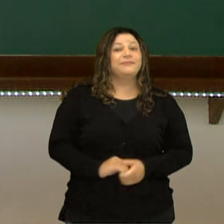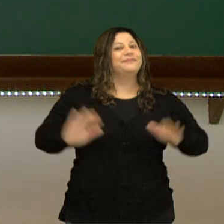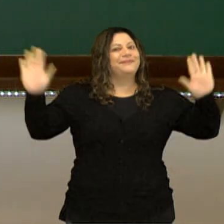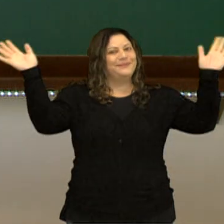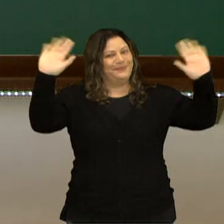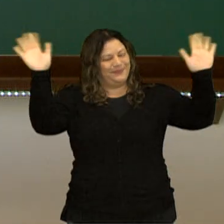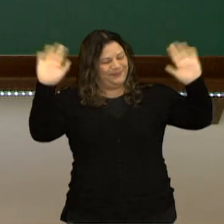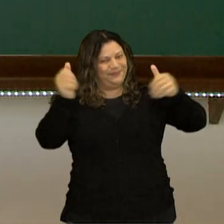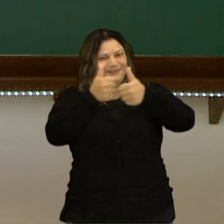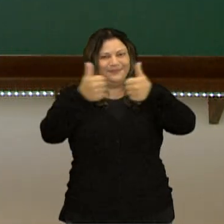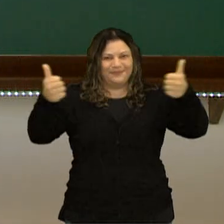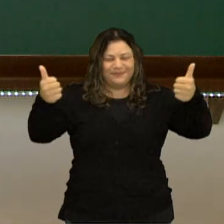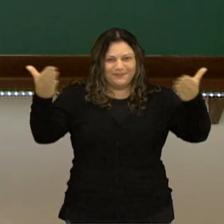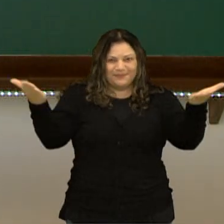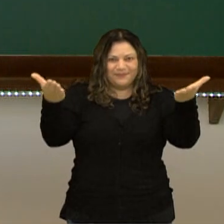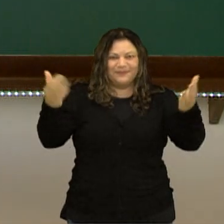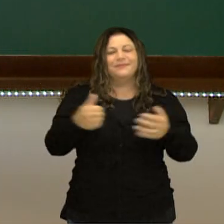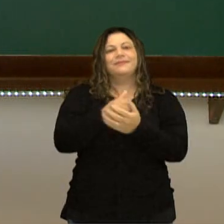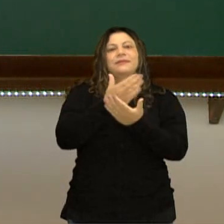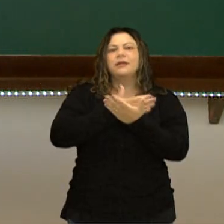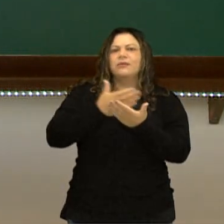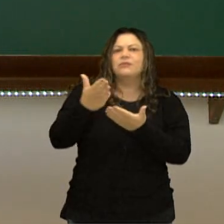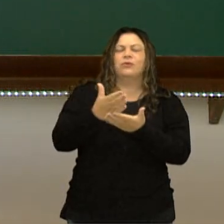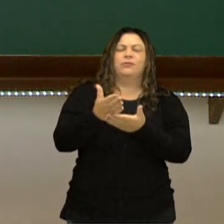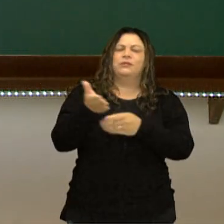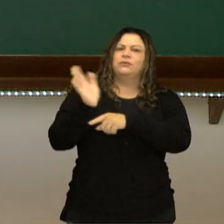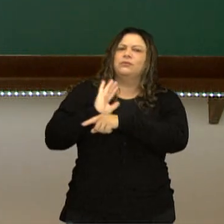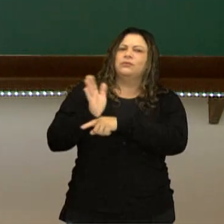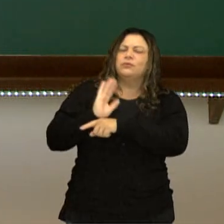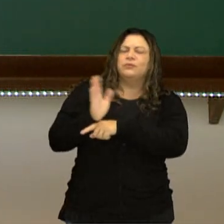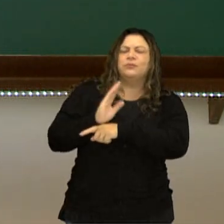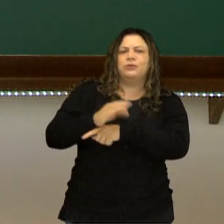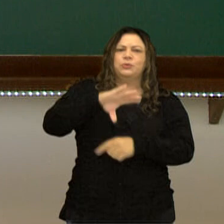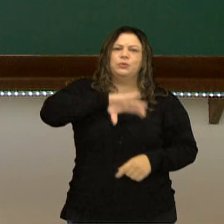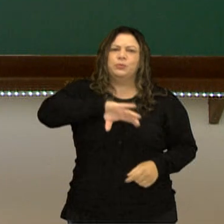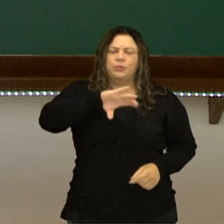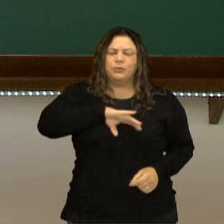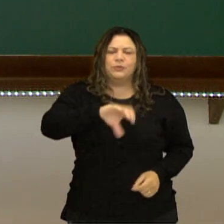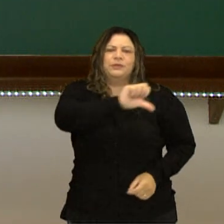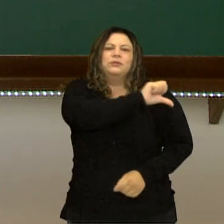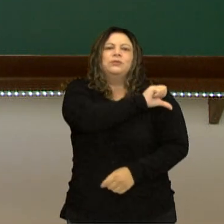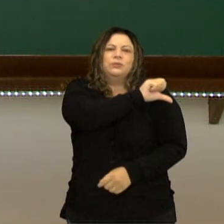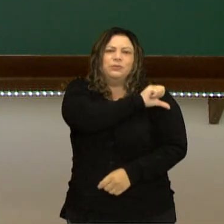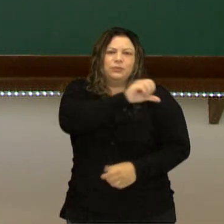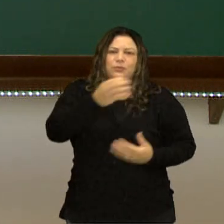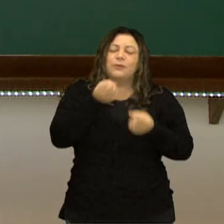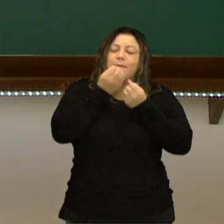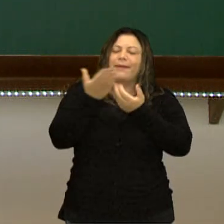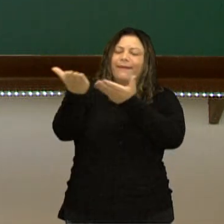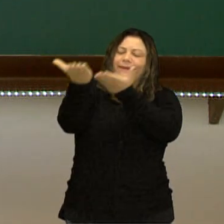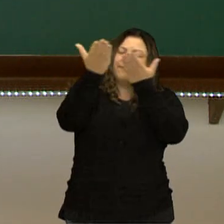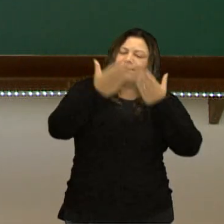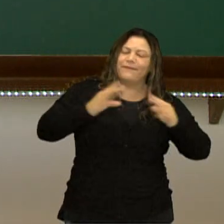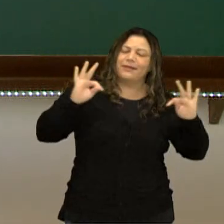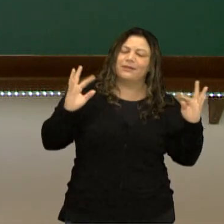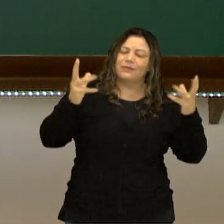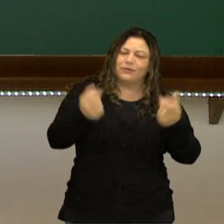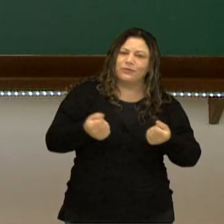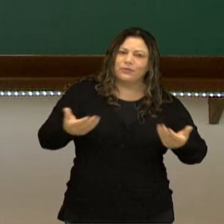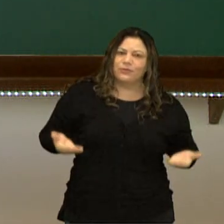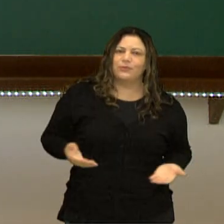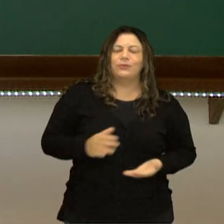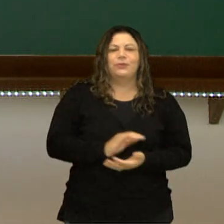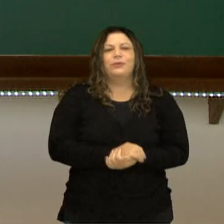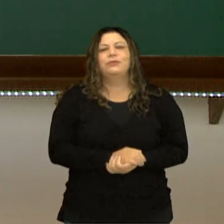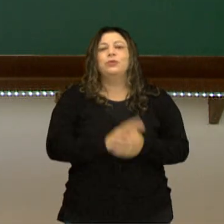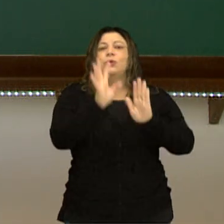Fala galera, beleza? Estamos começando o nosso vídeo de língua portuguesa do 9º ano. Seja bem-vinda, seja bem-vindo. O